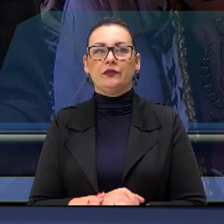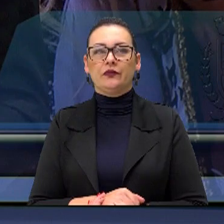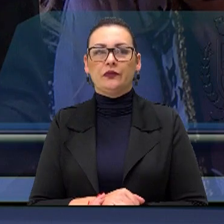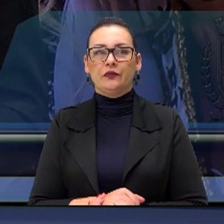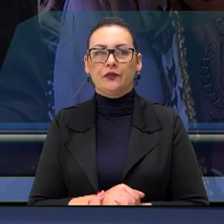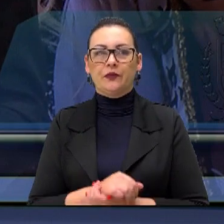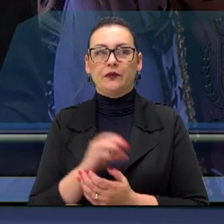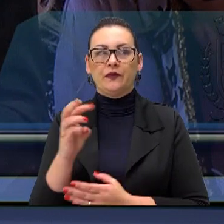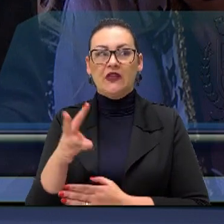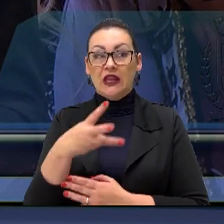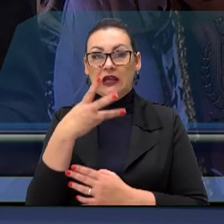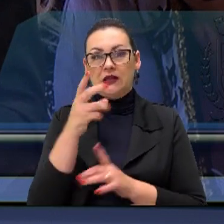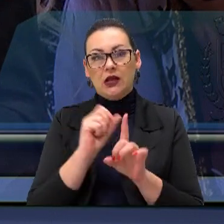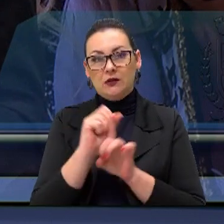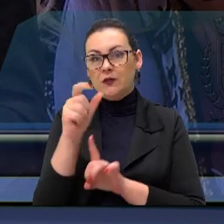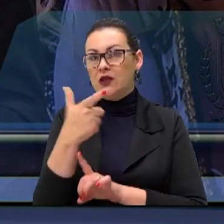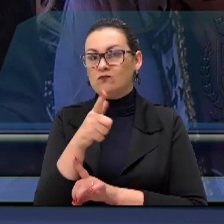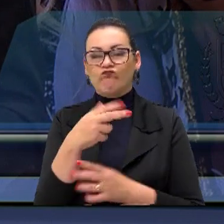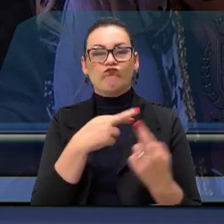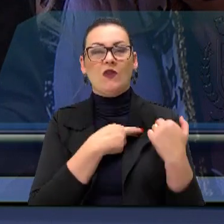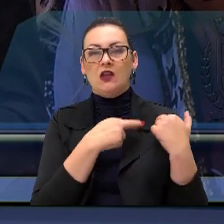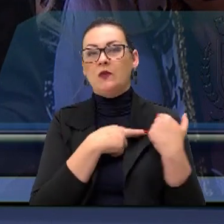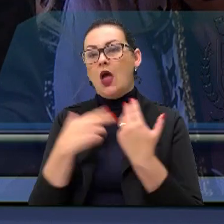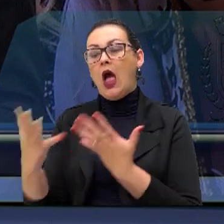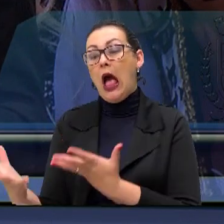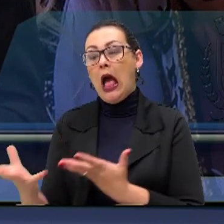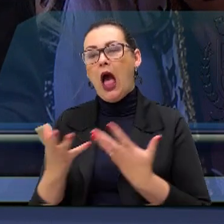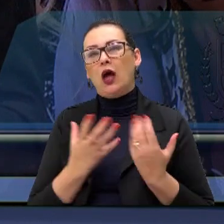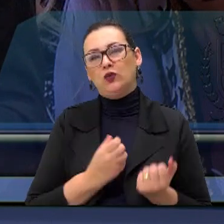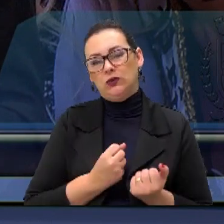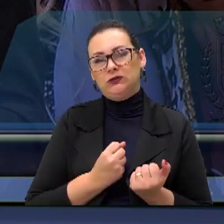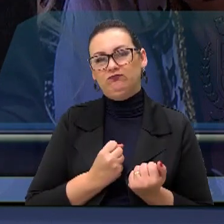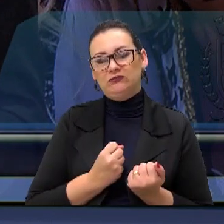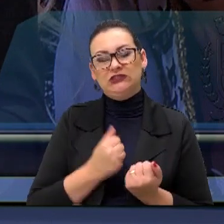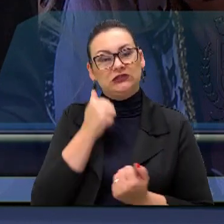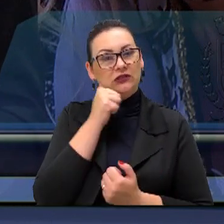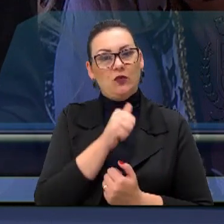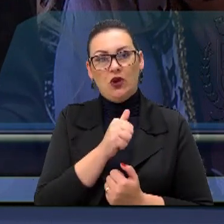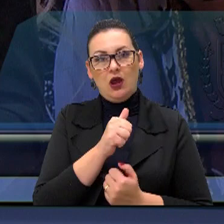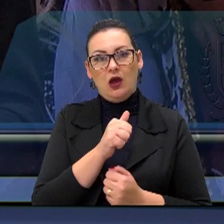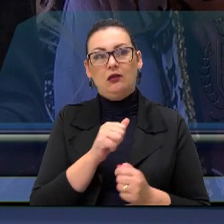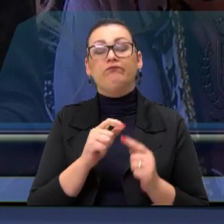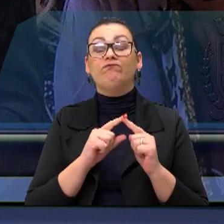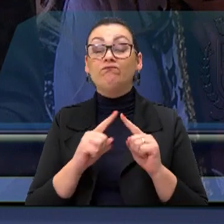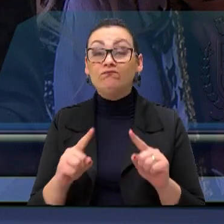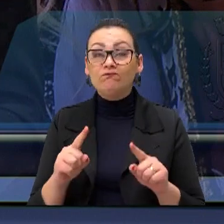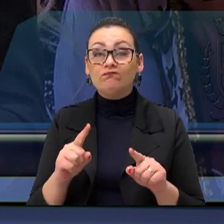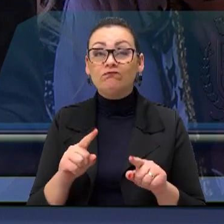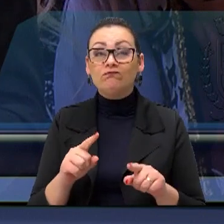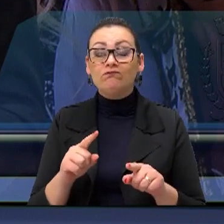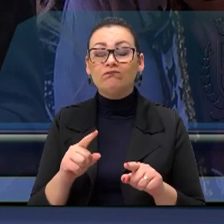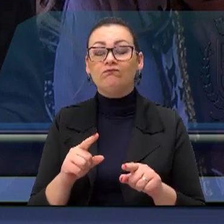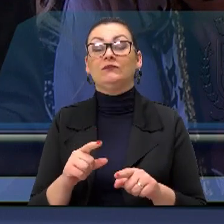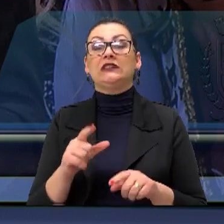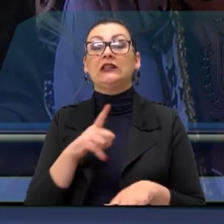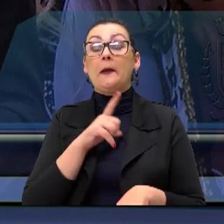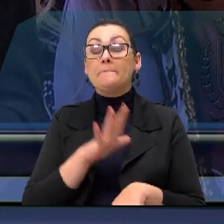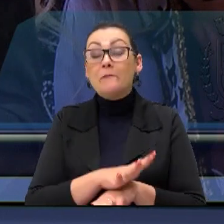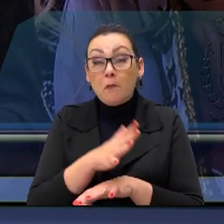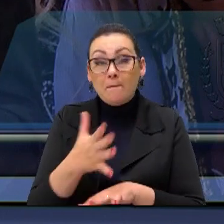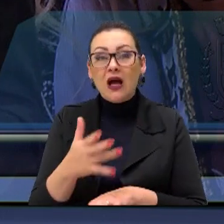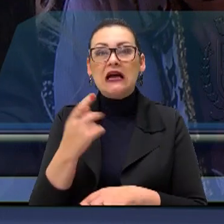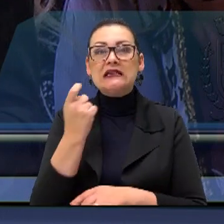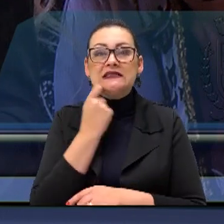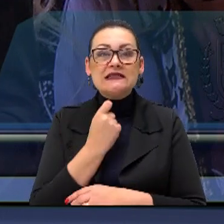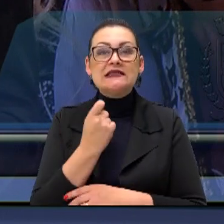São 3 meses sem ter uma responsável pelo acolhimento das vítimas. Mas não para por aí. E para encerrar, senhora presidente,